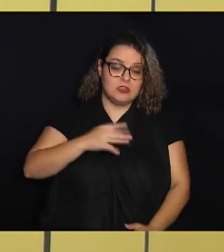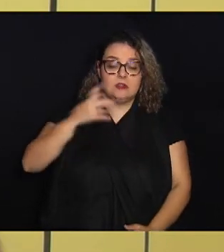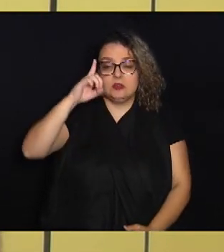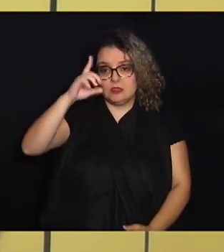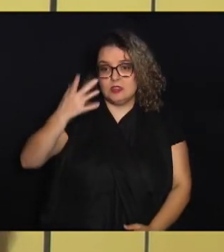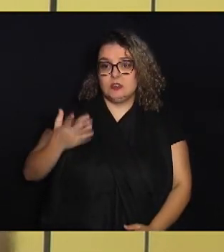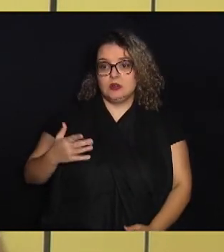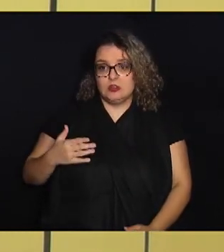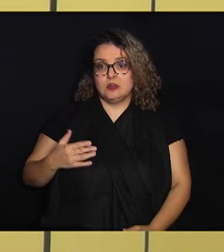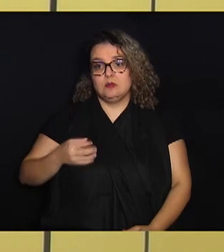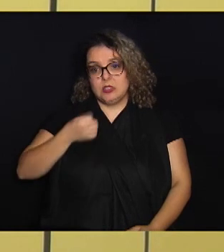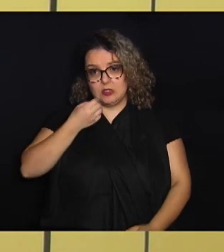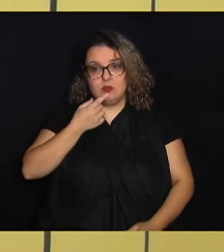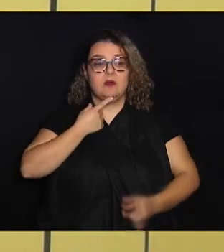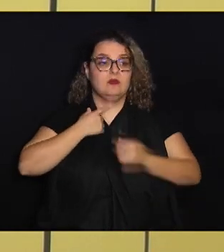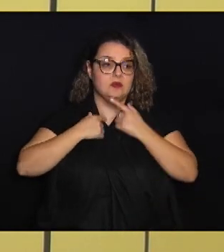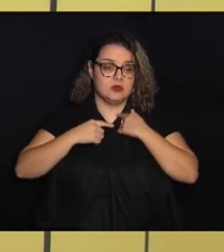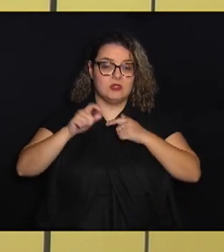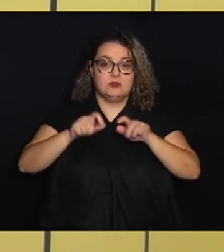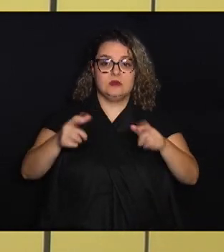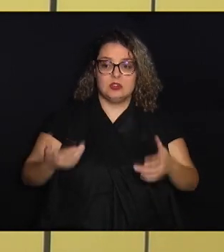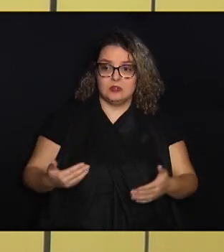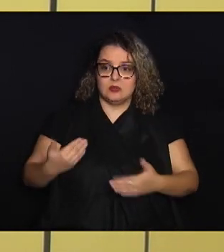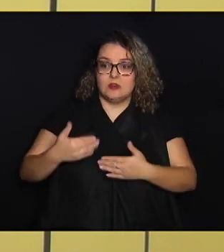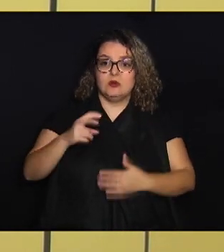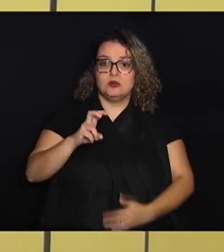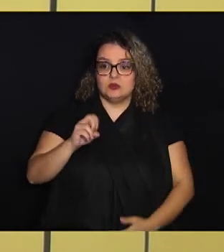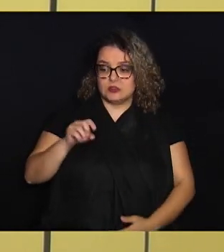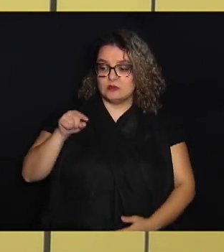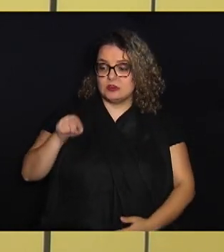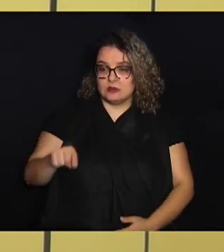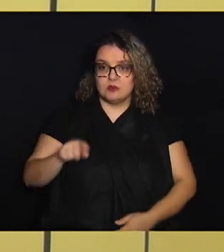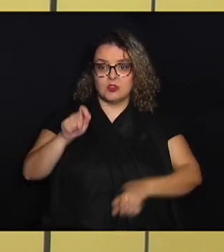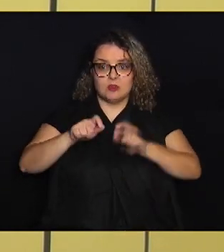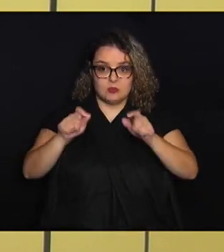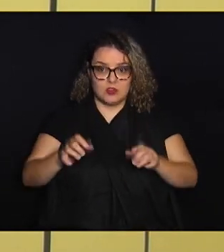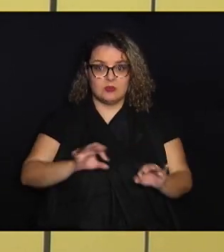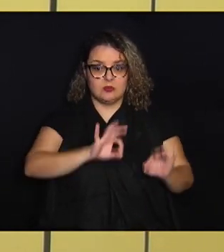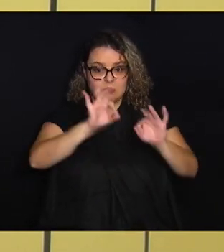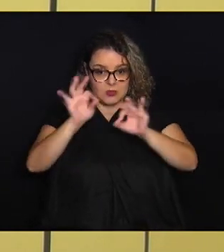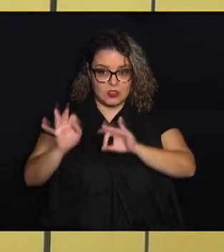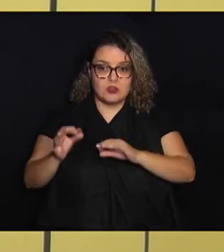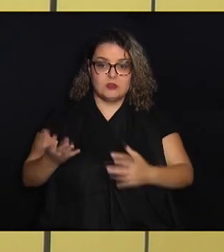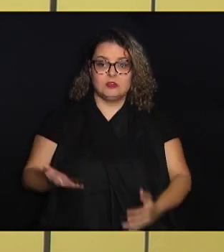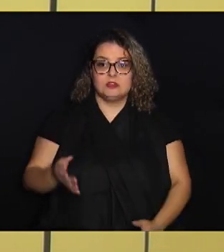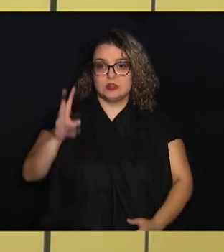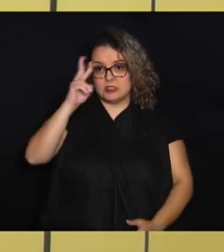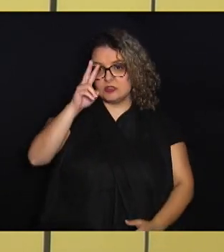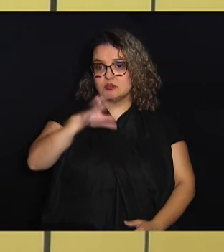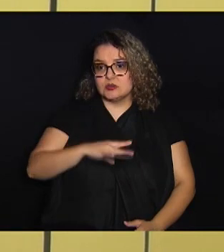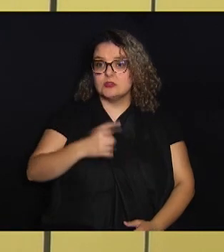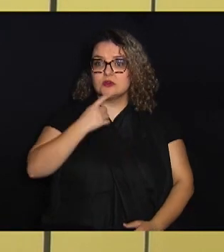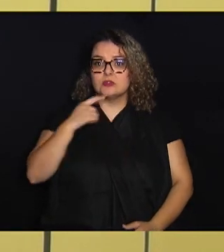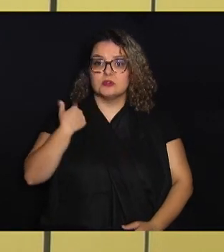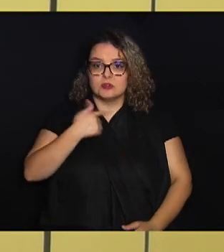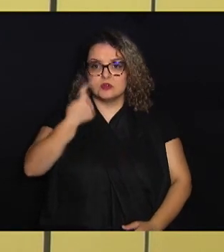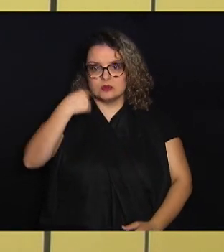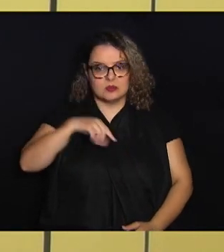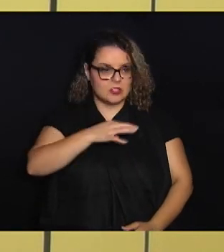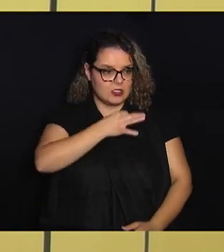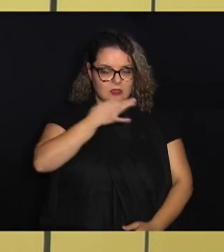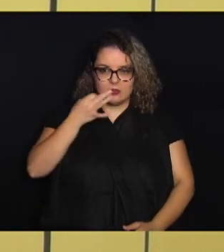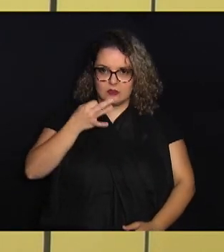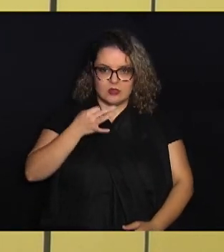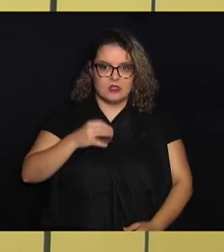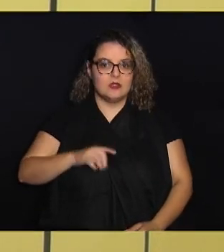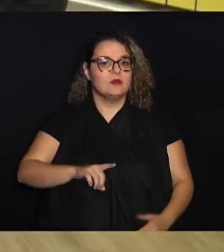e pela boa vontade das pessoas, a gente acabou de passar dos 50 mil pessoas participando da história de Campinas no nosso perfil, que é ótimo. Tô assim.